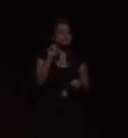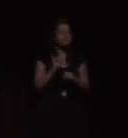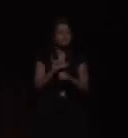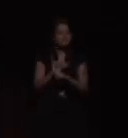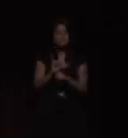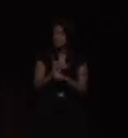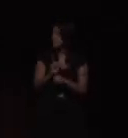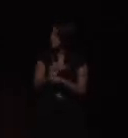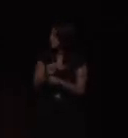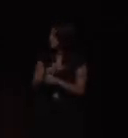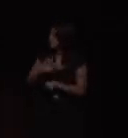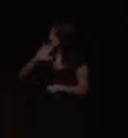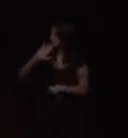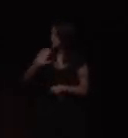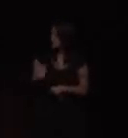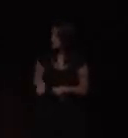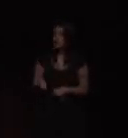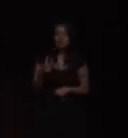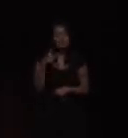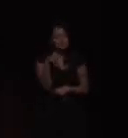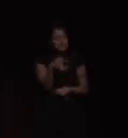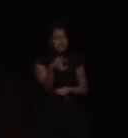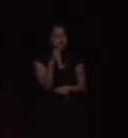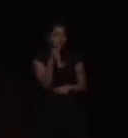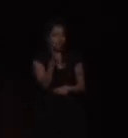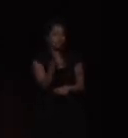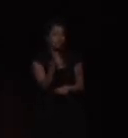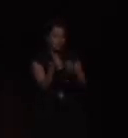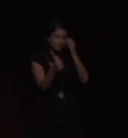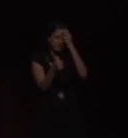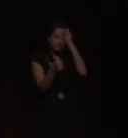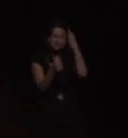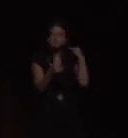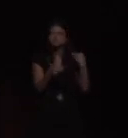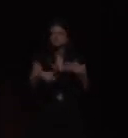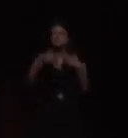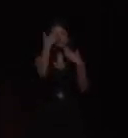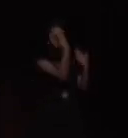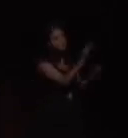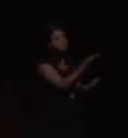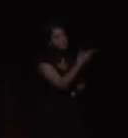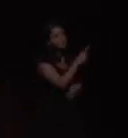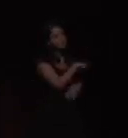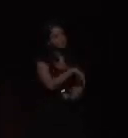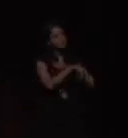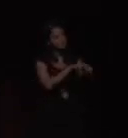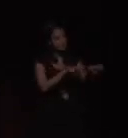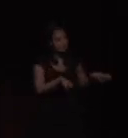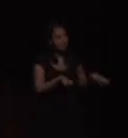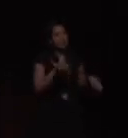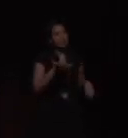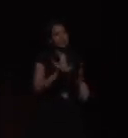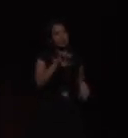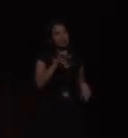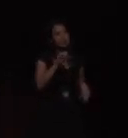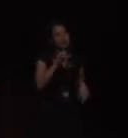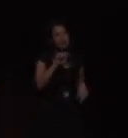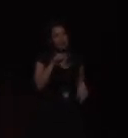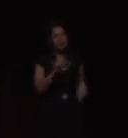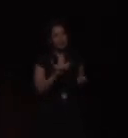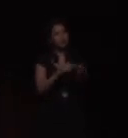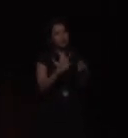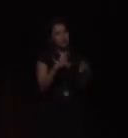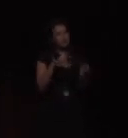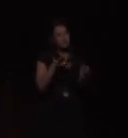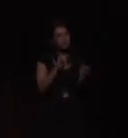esperando, e são quase, vai dar 7 horas daqui a pouquinho. Bom, queria agradecer Yolanda, Patrícia,